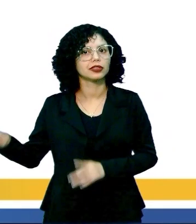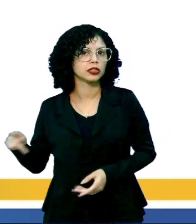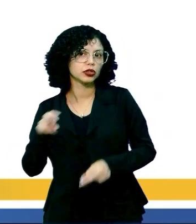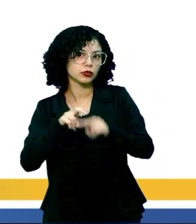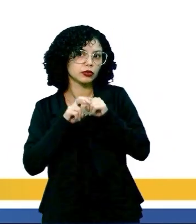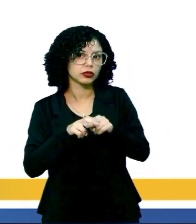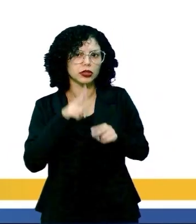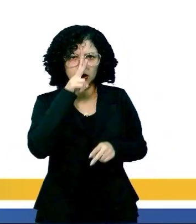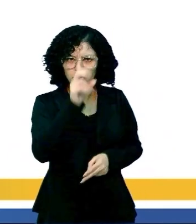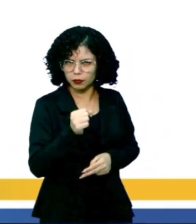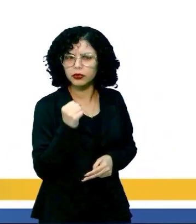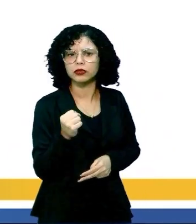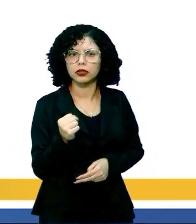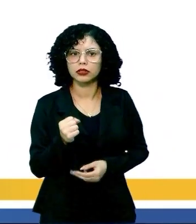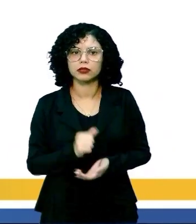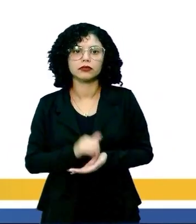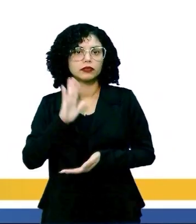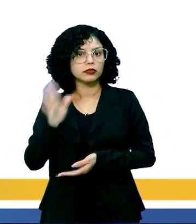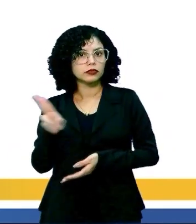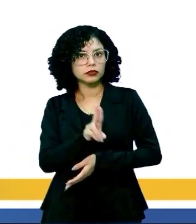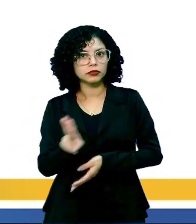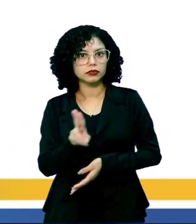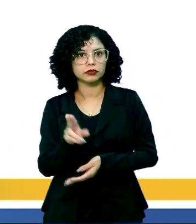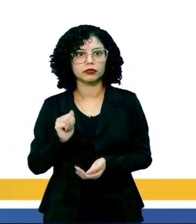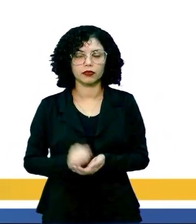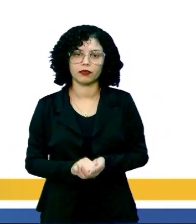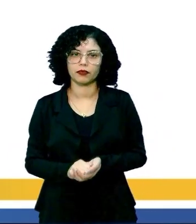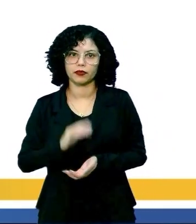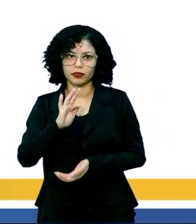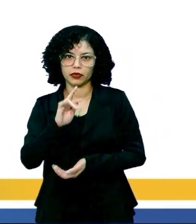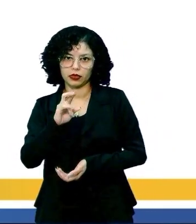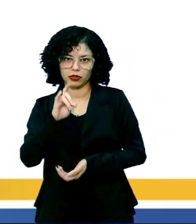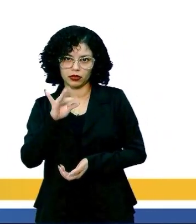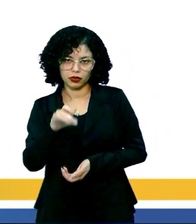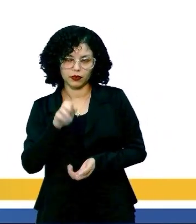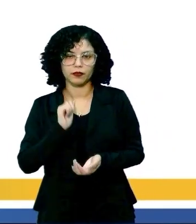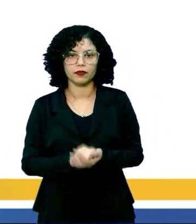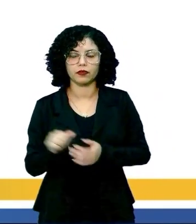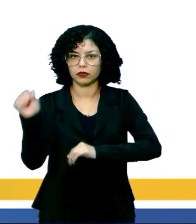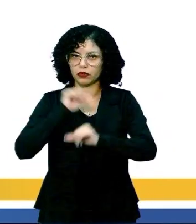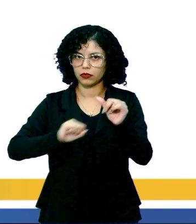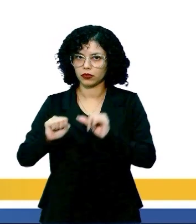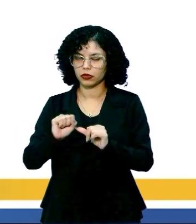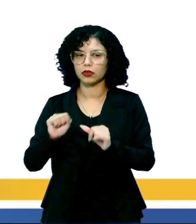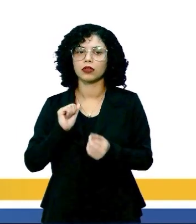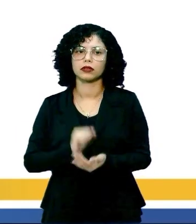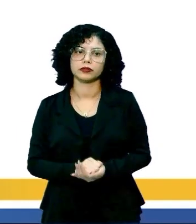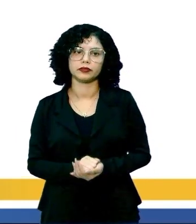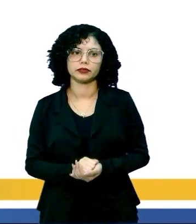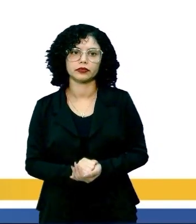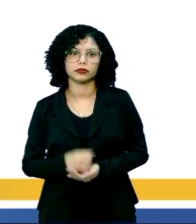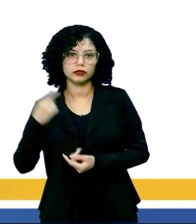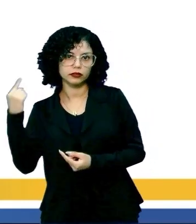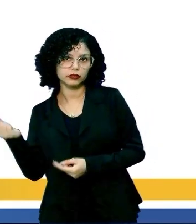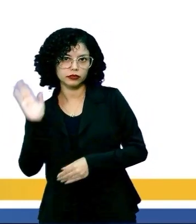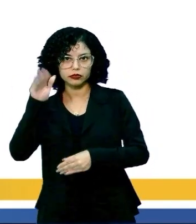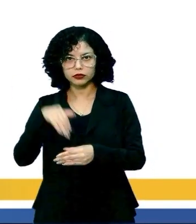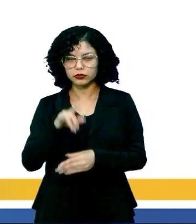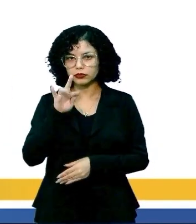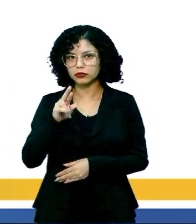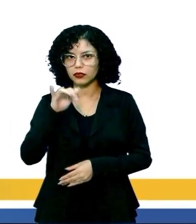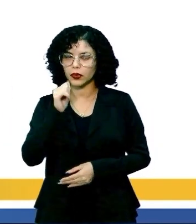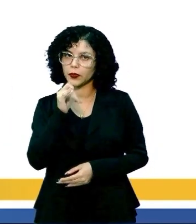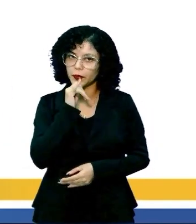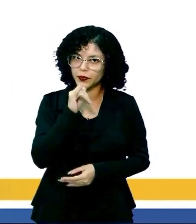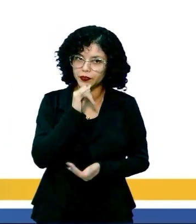eles tinham tanto poder, tá? Chamamos então de clientelismo, né, essa troca de favores de um eleitor, por exemplo,